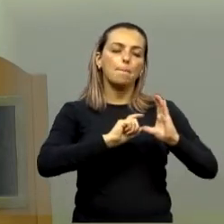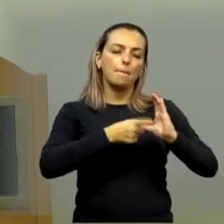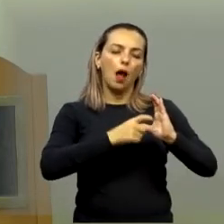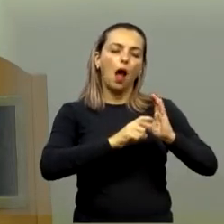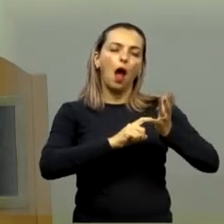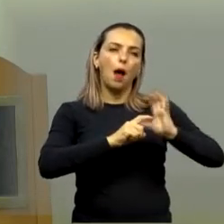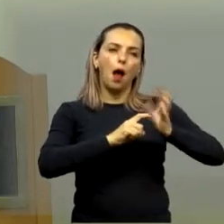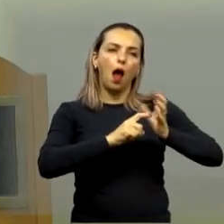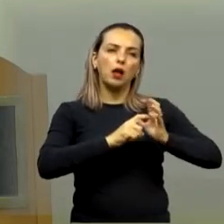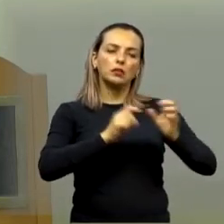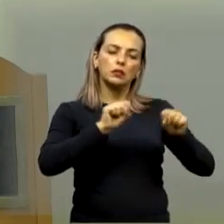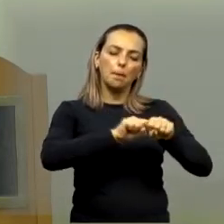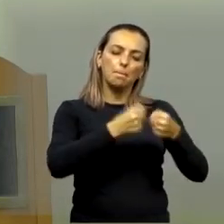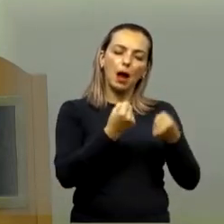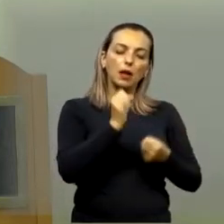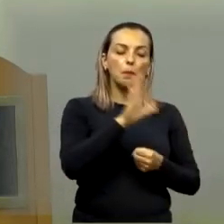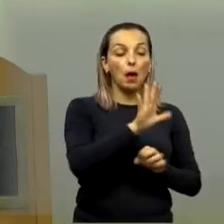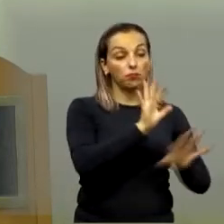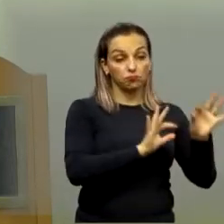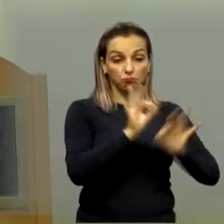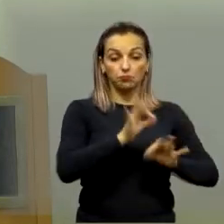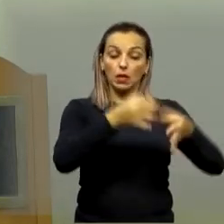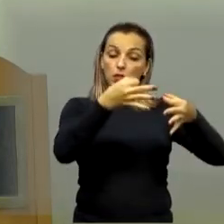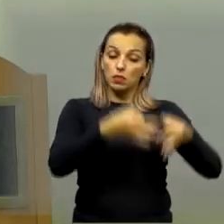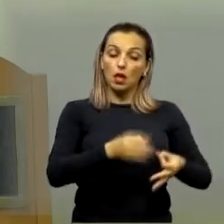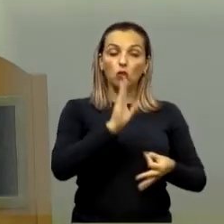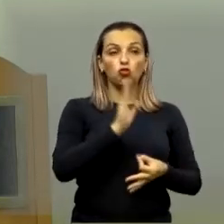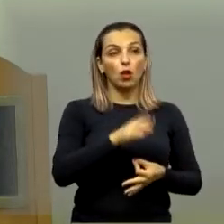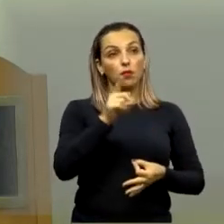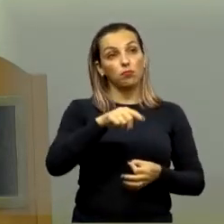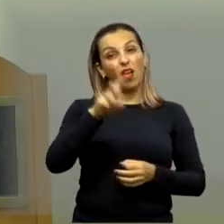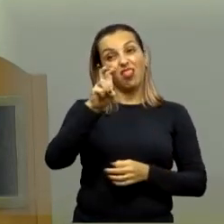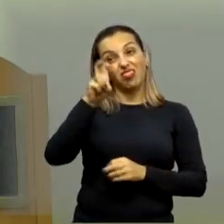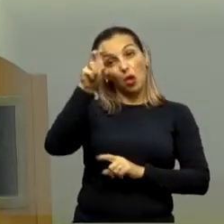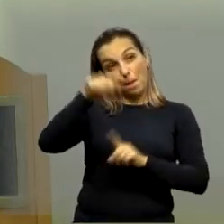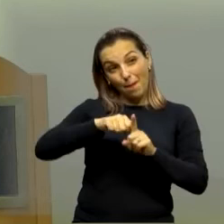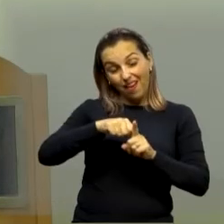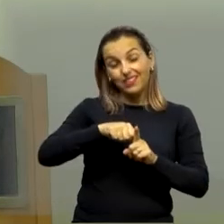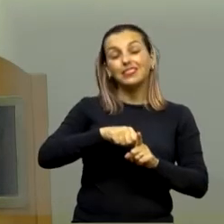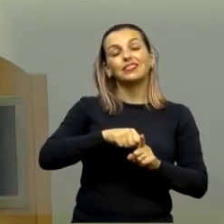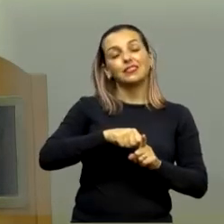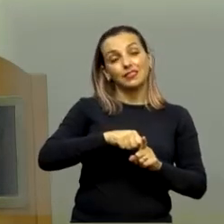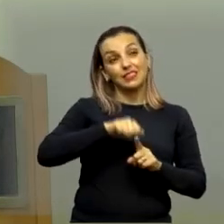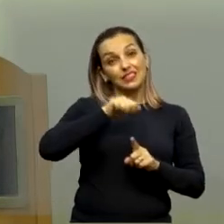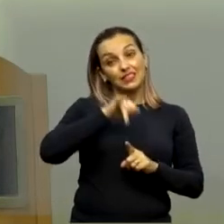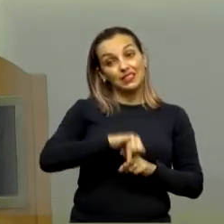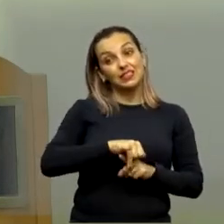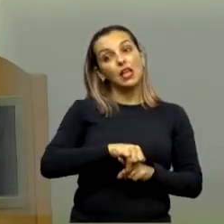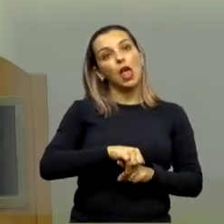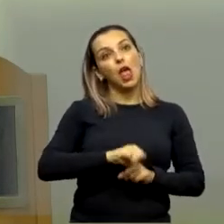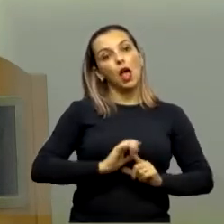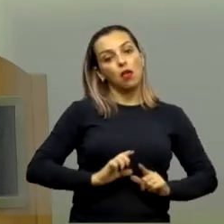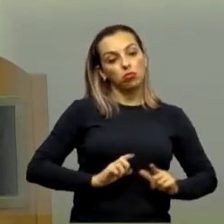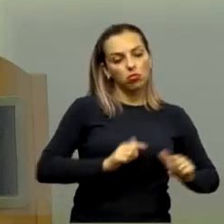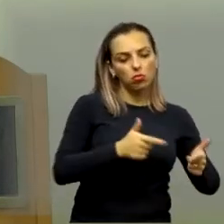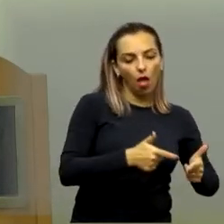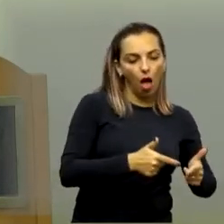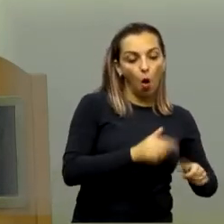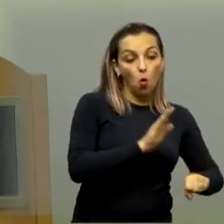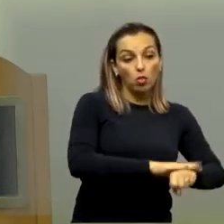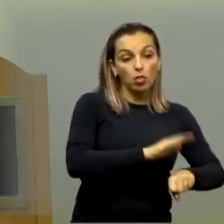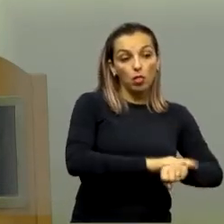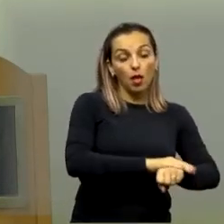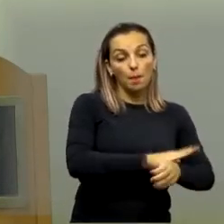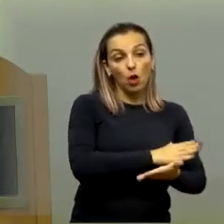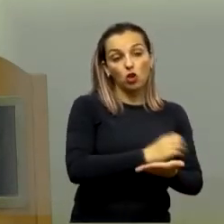e o serviço tá andando só que há cinco meses né gente o secretário falou se a coisa não pegar firme perigoso não dá